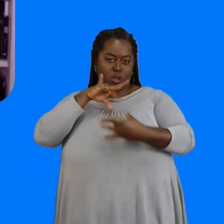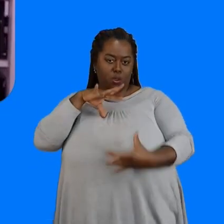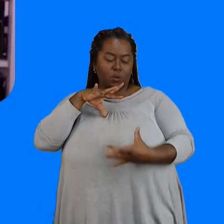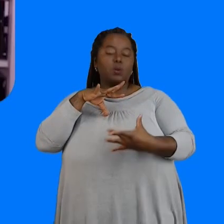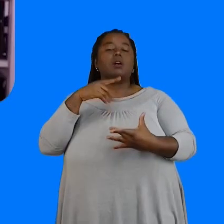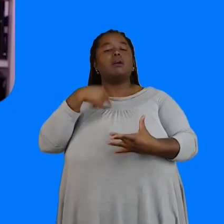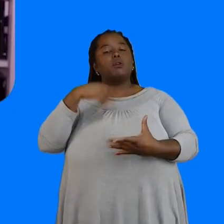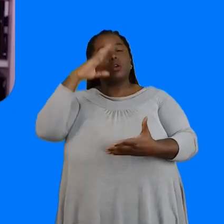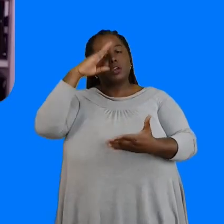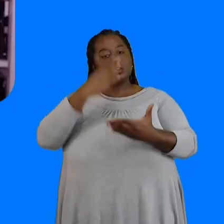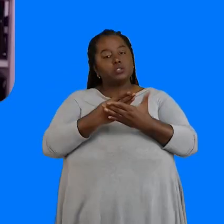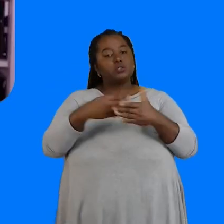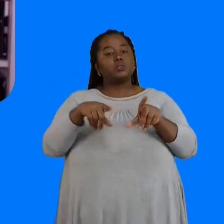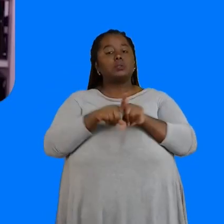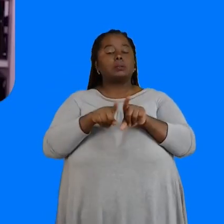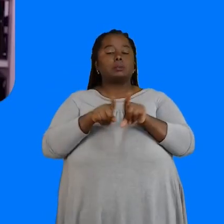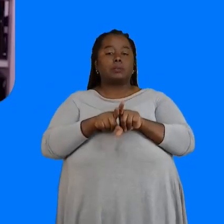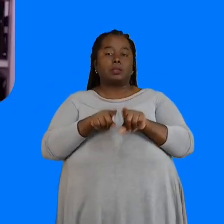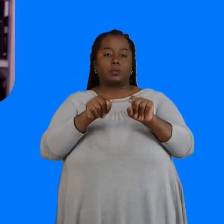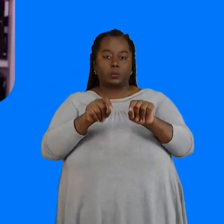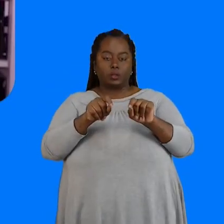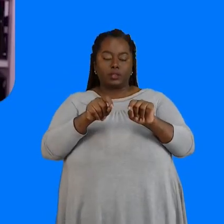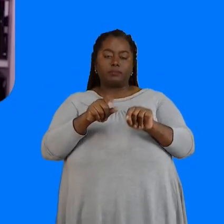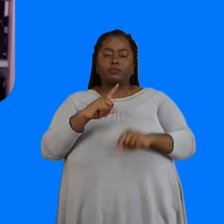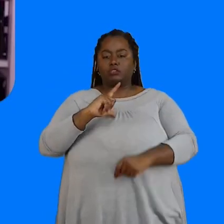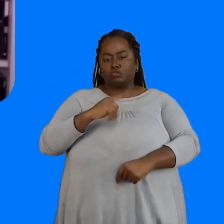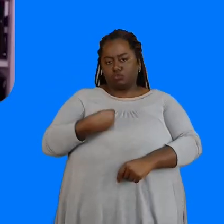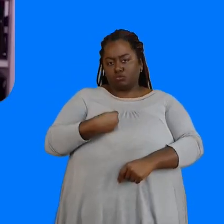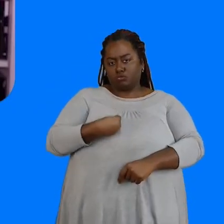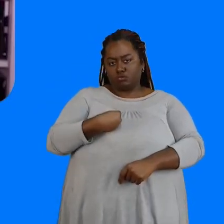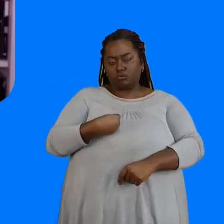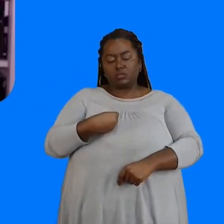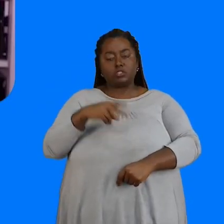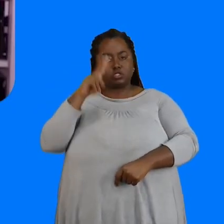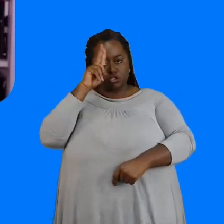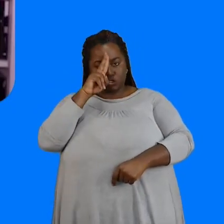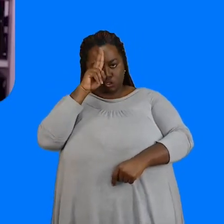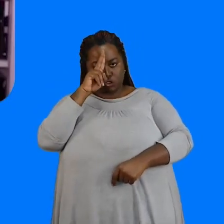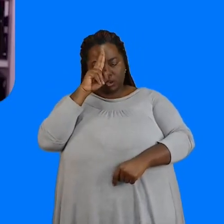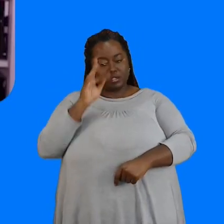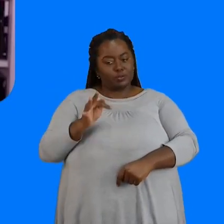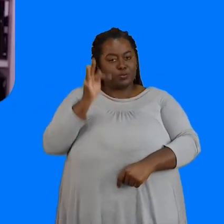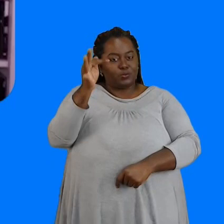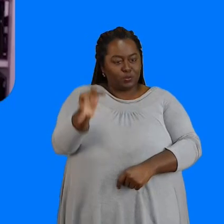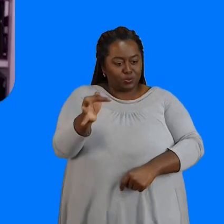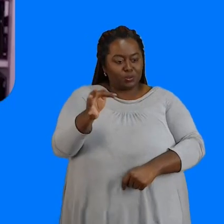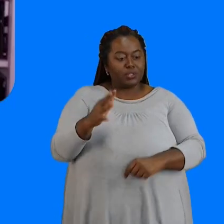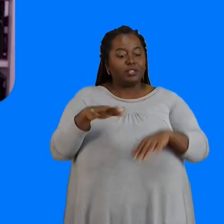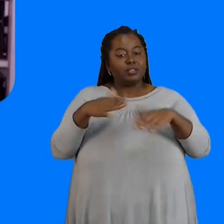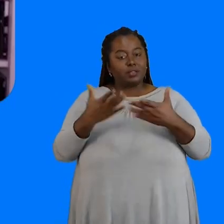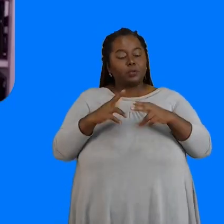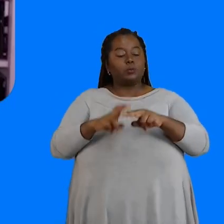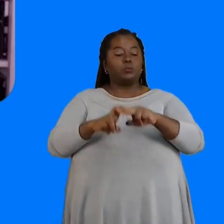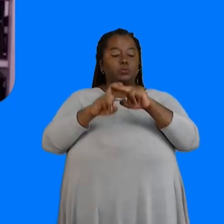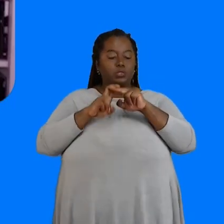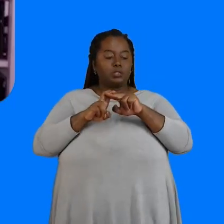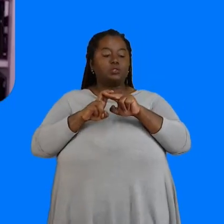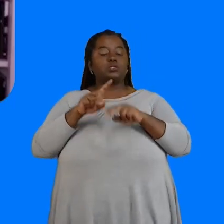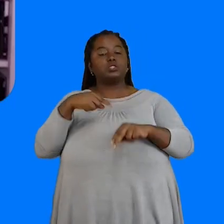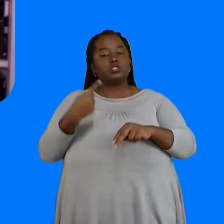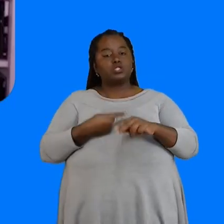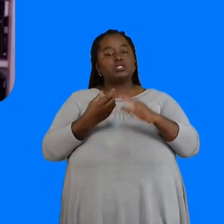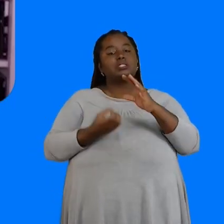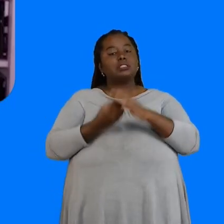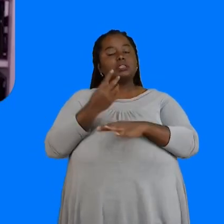que um, existem histórias sobre o futuro, e portanto um dos módulos que nós criamos também são histórias sobre o futuro, que